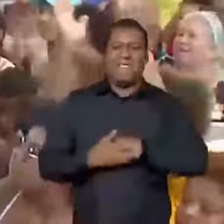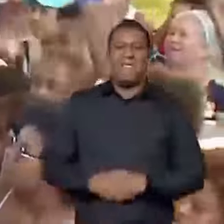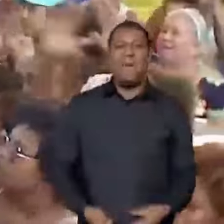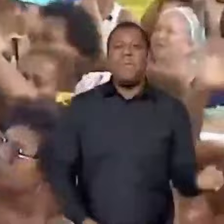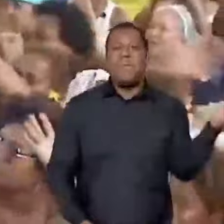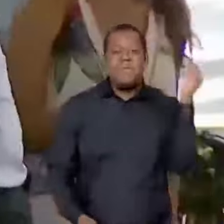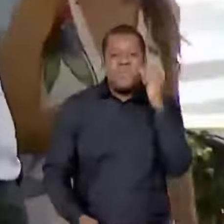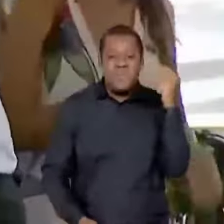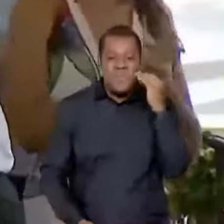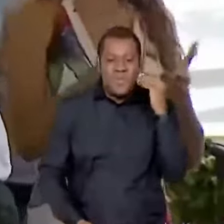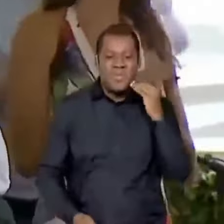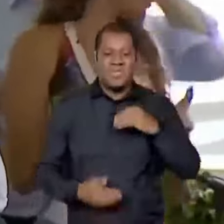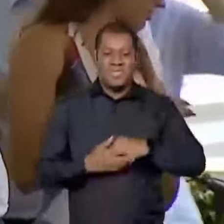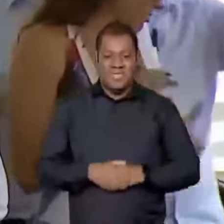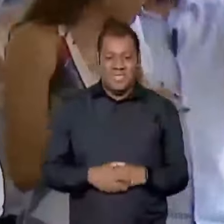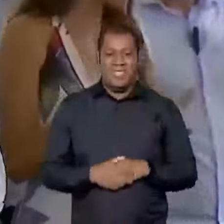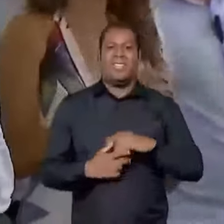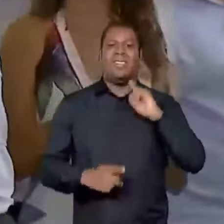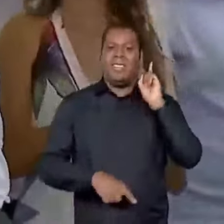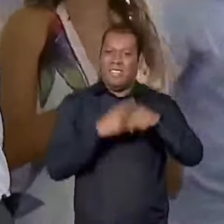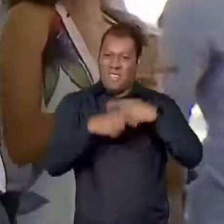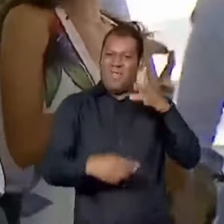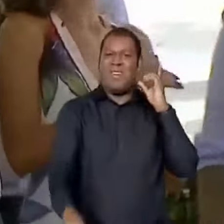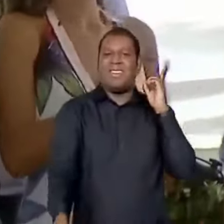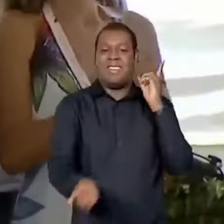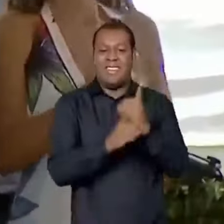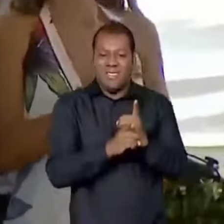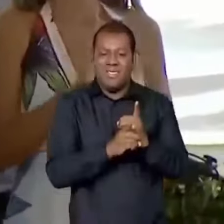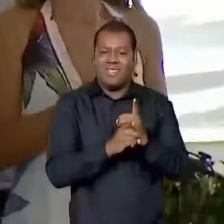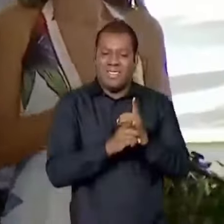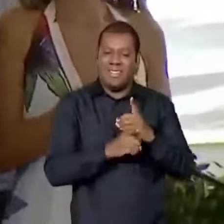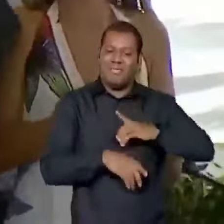Um beijo e até o próximo dia, se Deus nos ajudar.